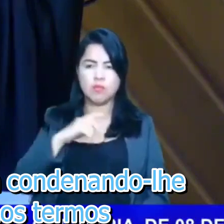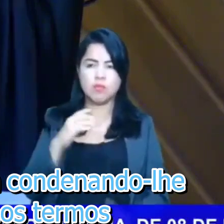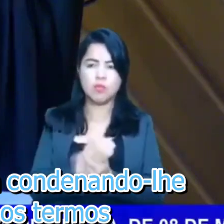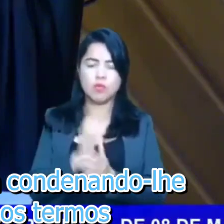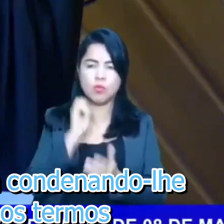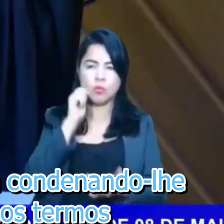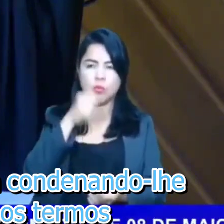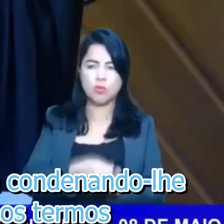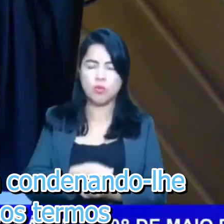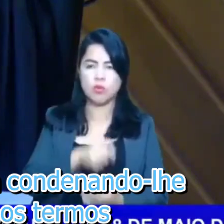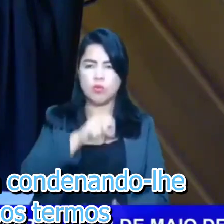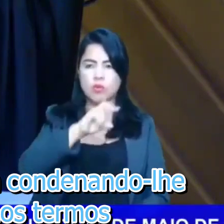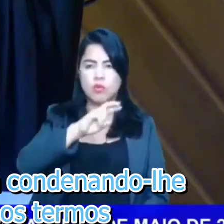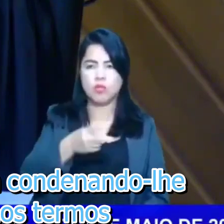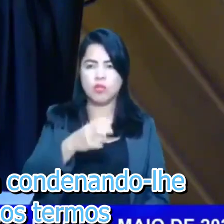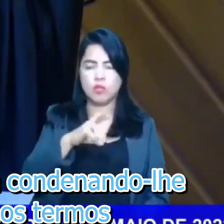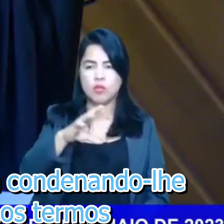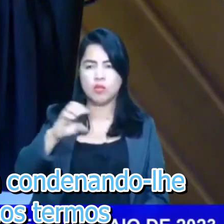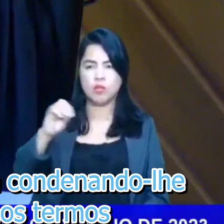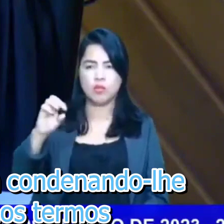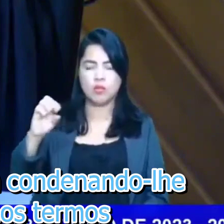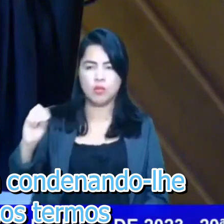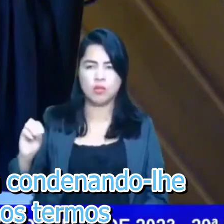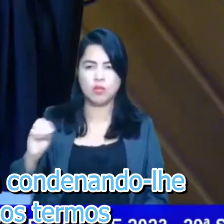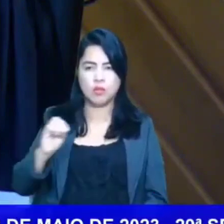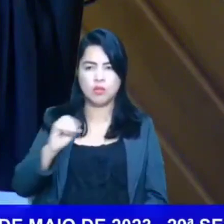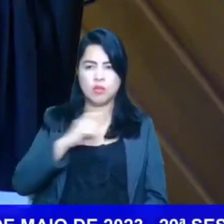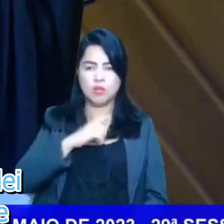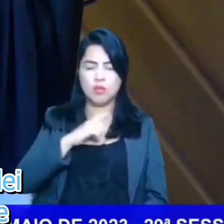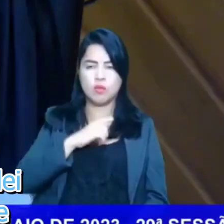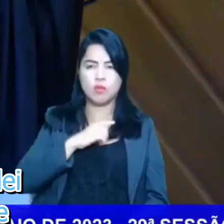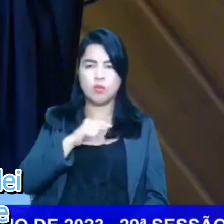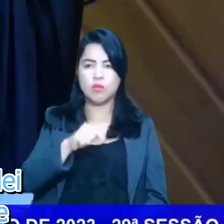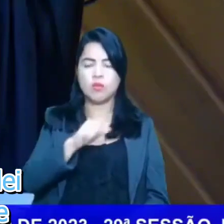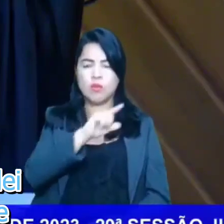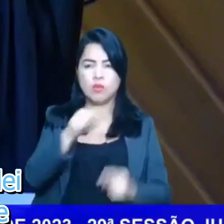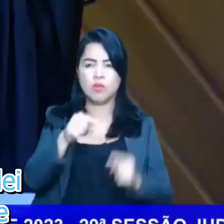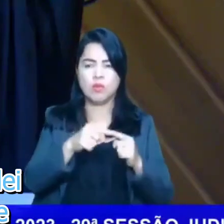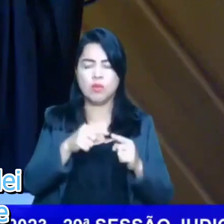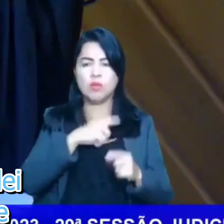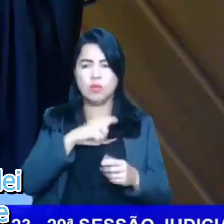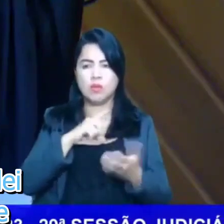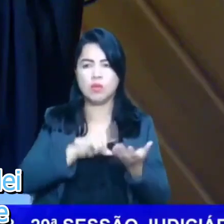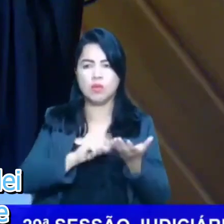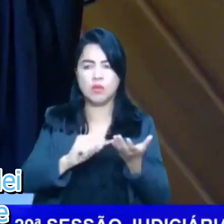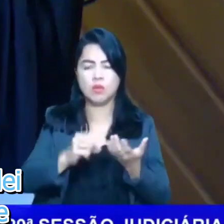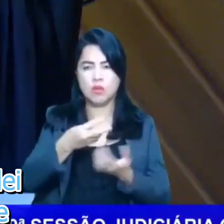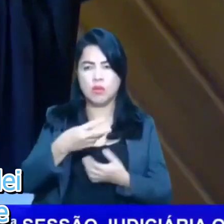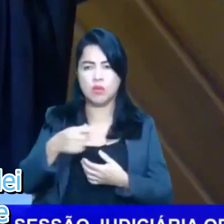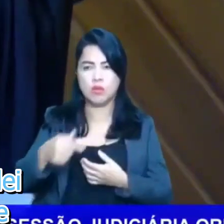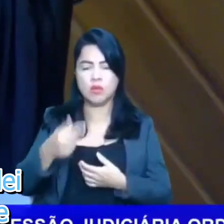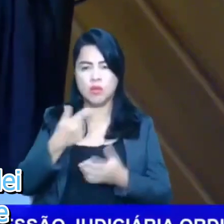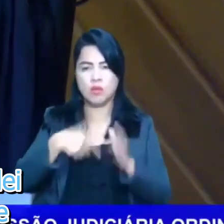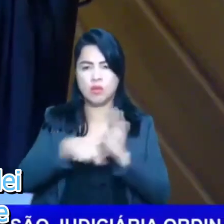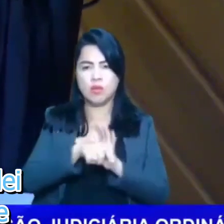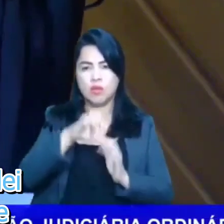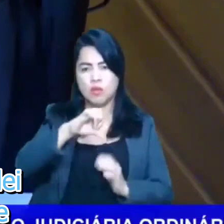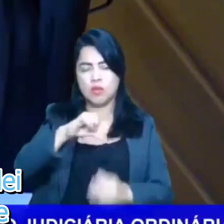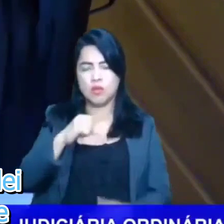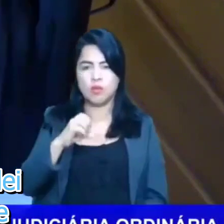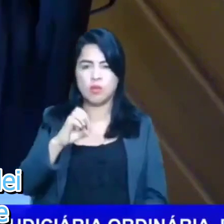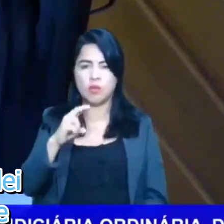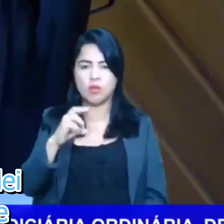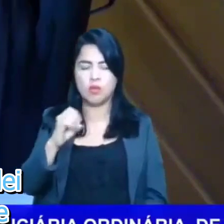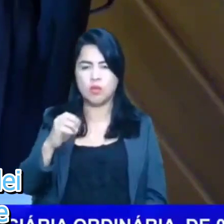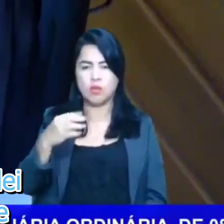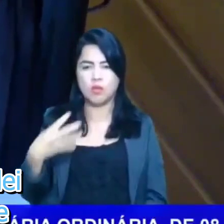ao pagamento de multa de R$ 2.500,00, nos termos do parágrafo 1º do artigo 37 da Lei 9.504,